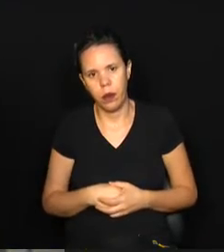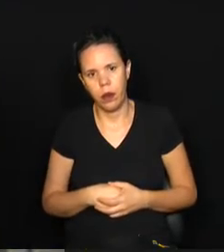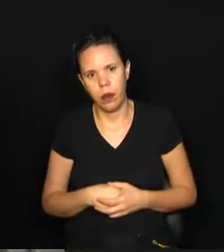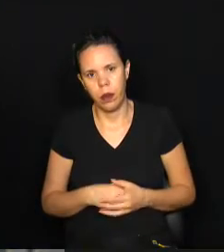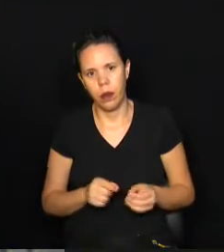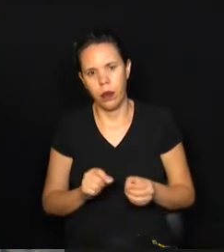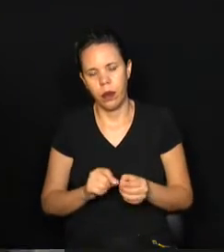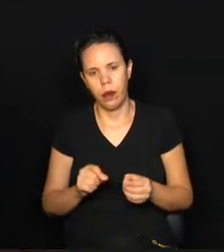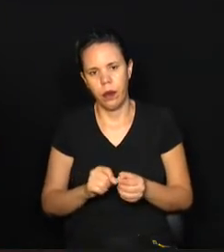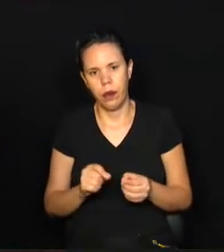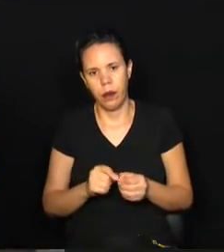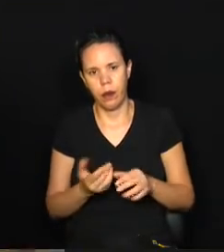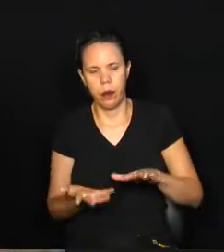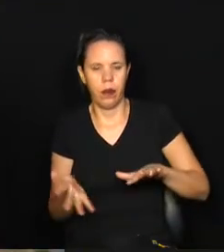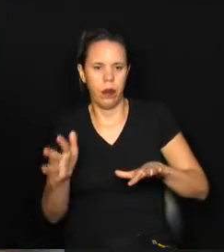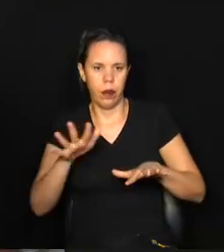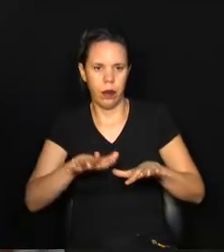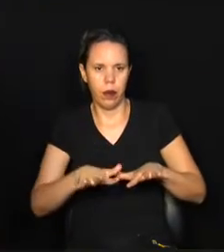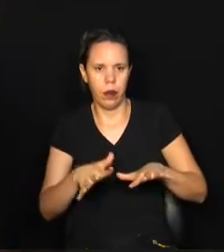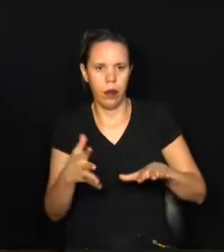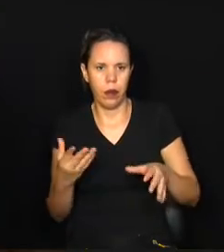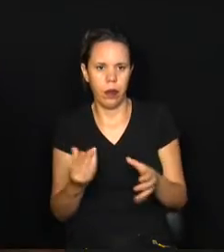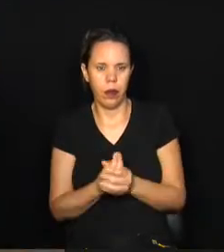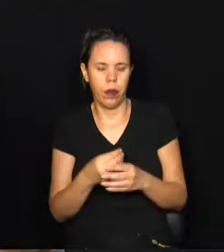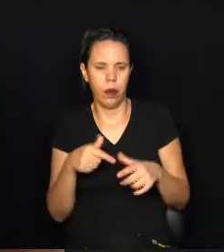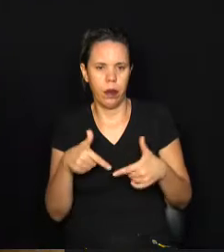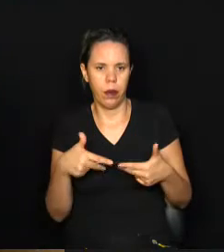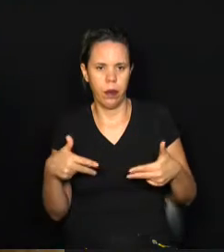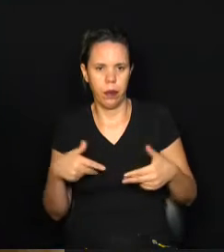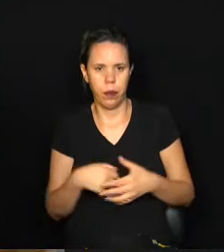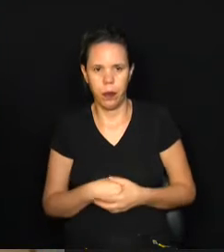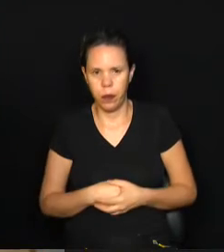faz a inclusão social, do trabalho,